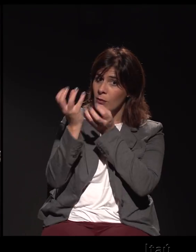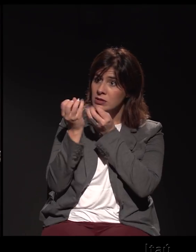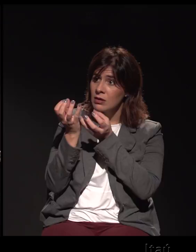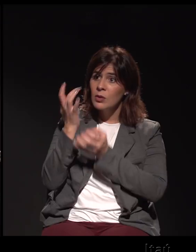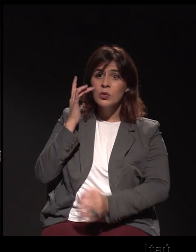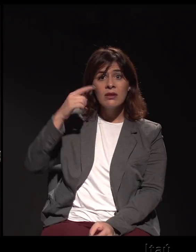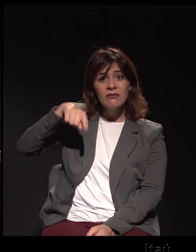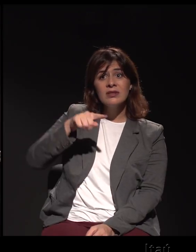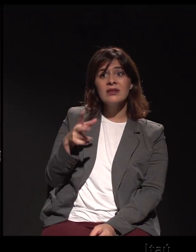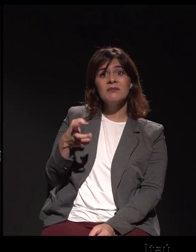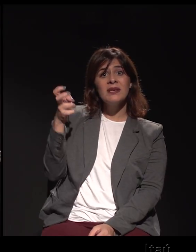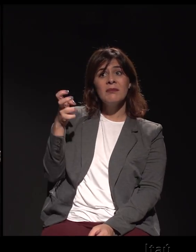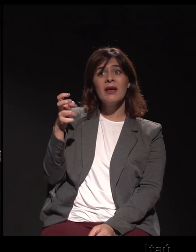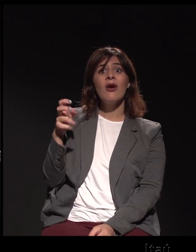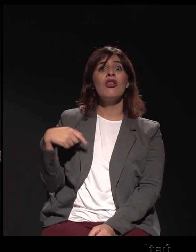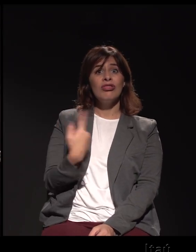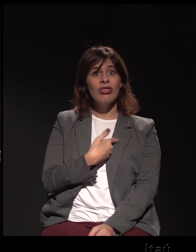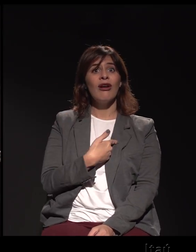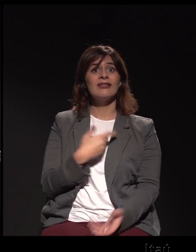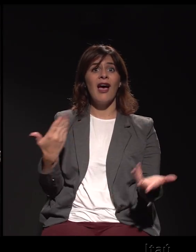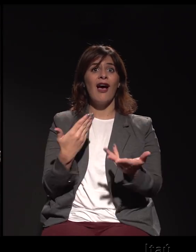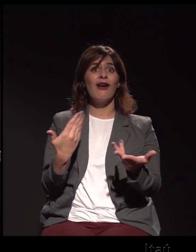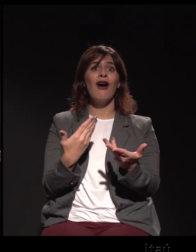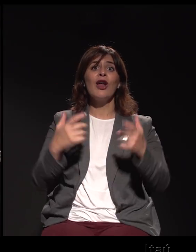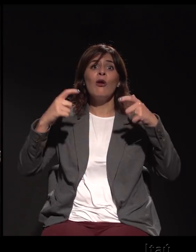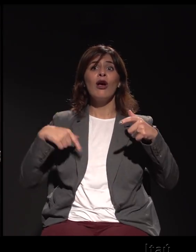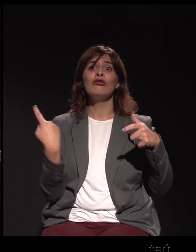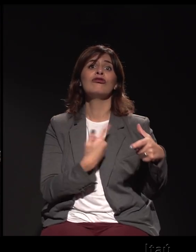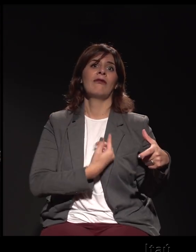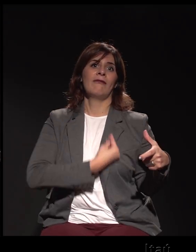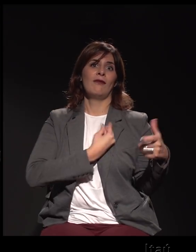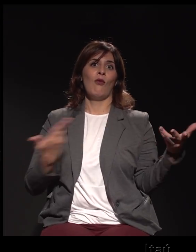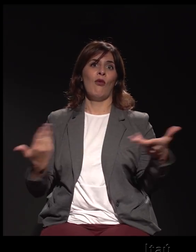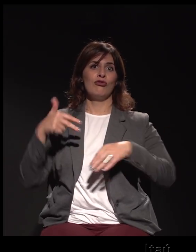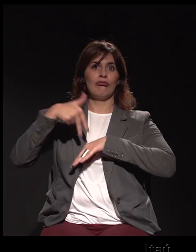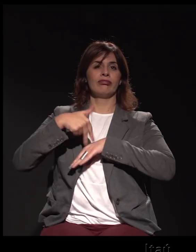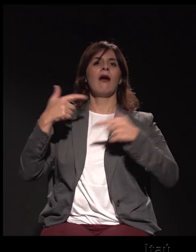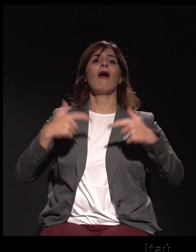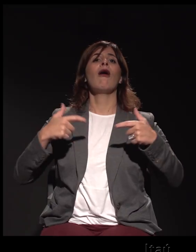cantar a paisagem do lugar onde a gente está agora. Exatamente. A gente está cantando o lugar em que a gente está na cidade. Exatamente.